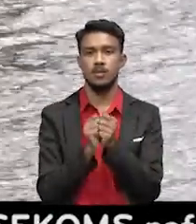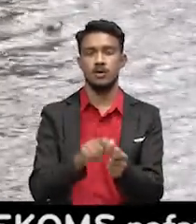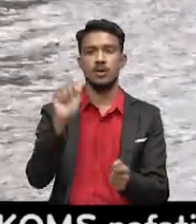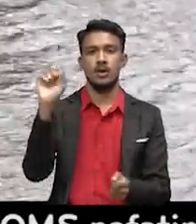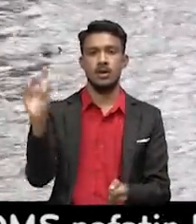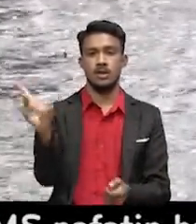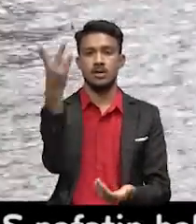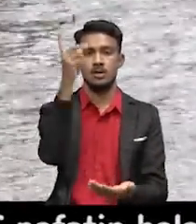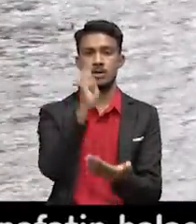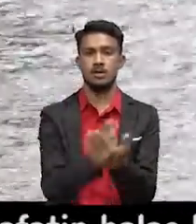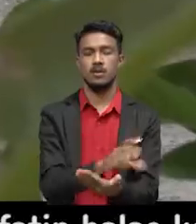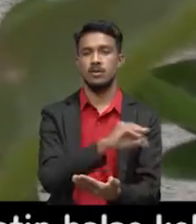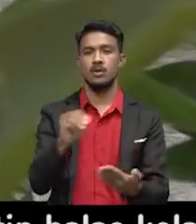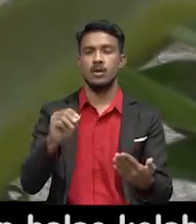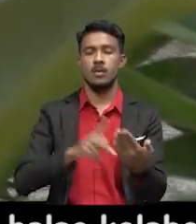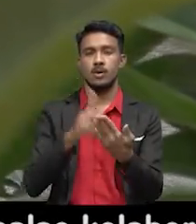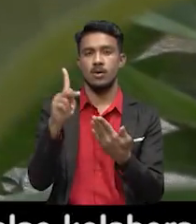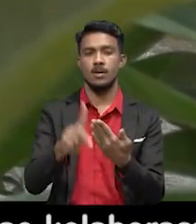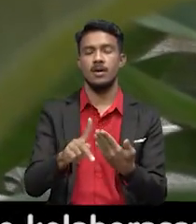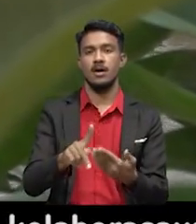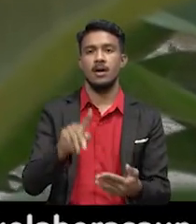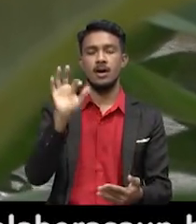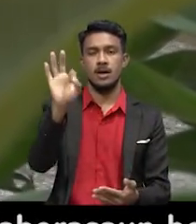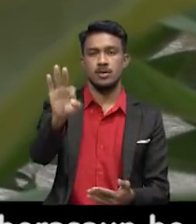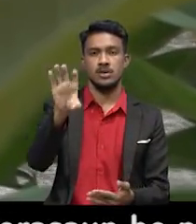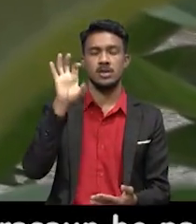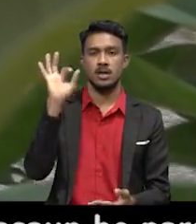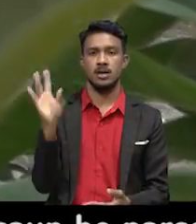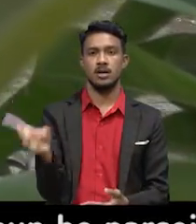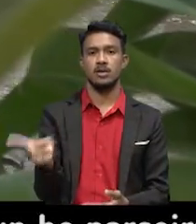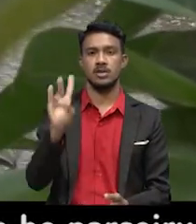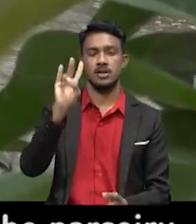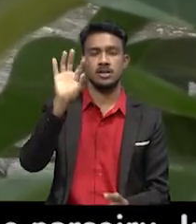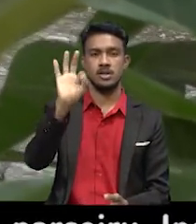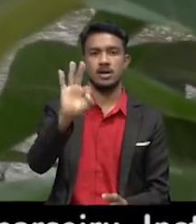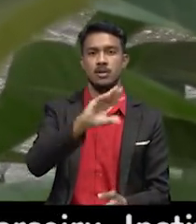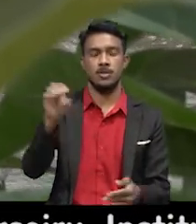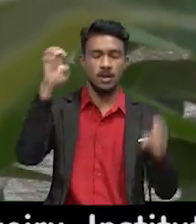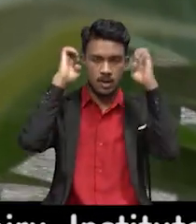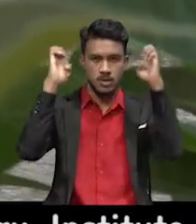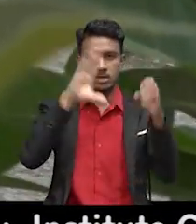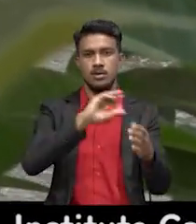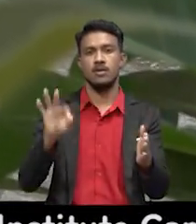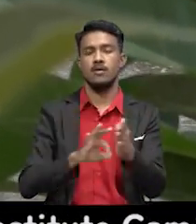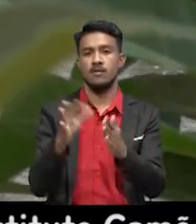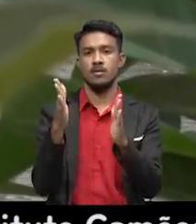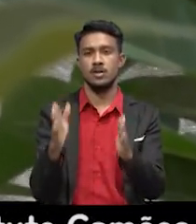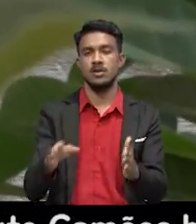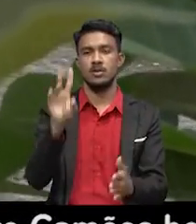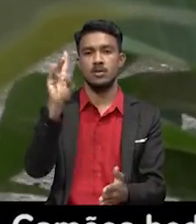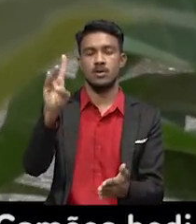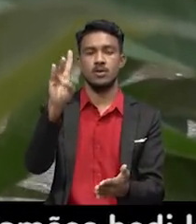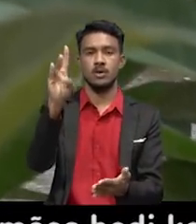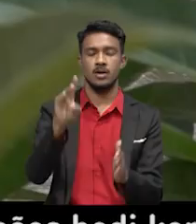Liu, no programa o código atusia hitu no Resinghitu, quando a educação, no formação, aloca tocon hitu liu. E a